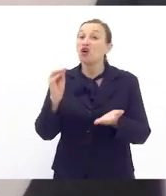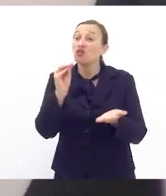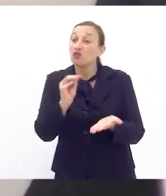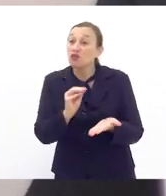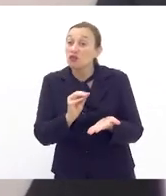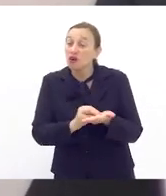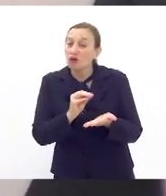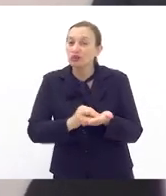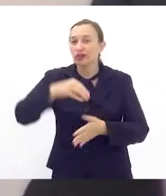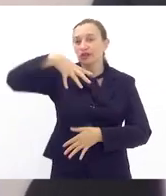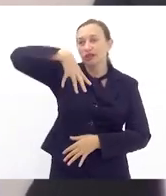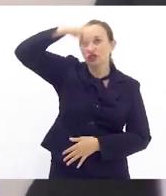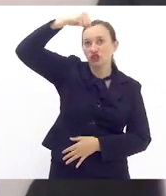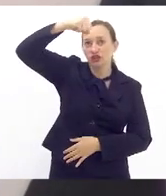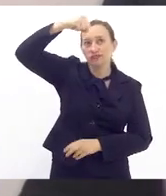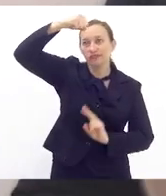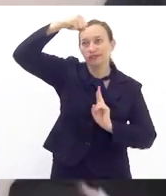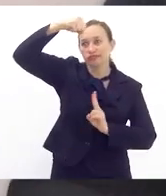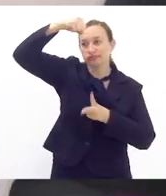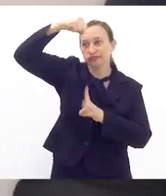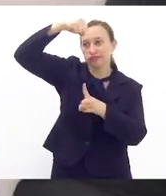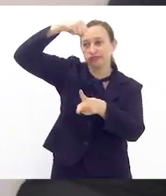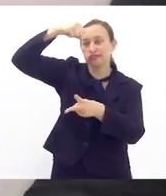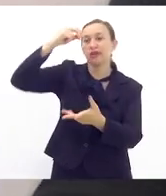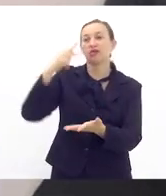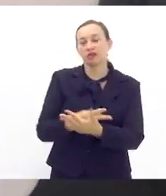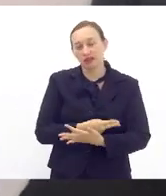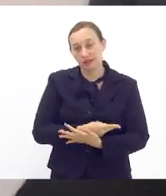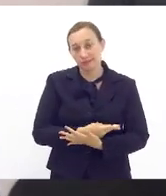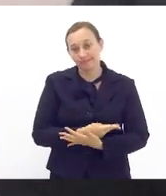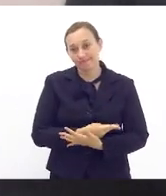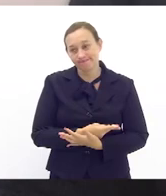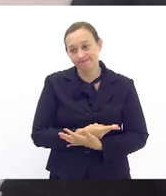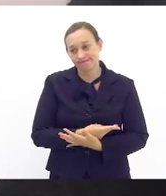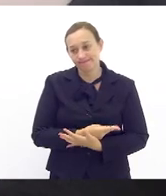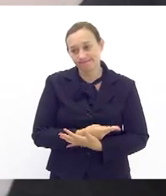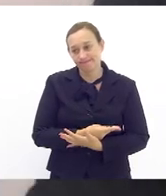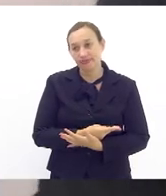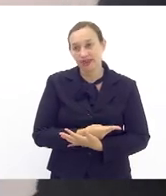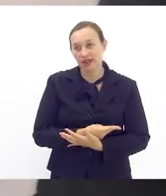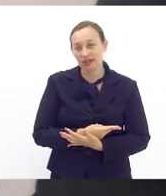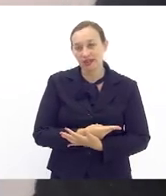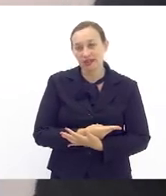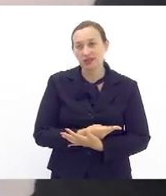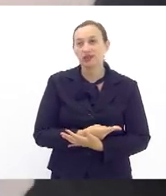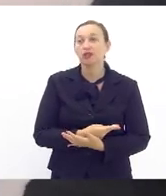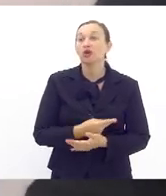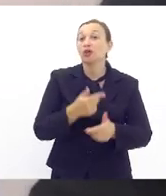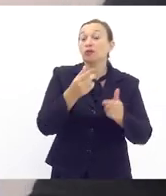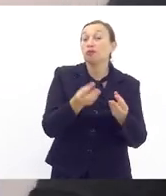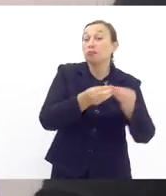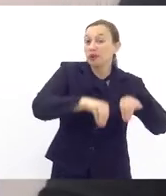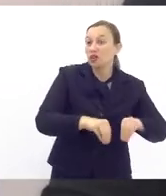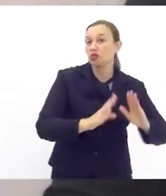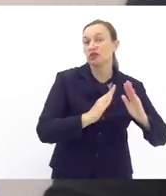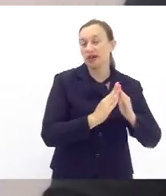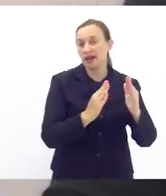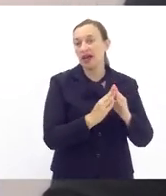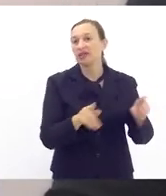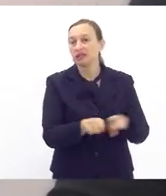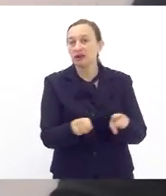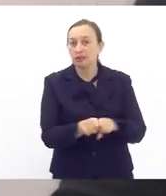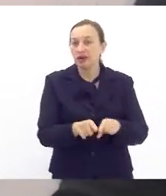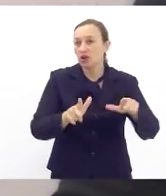constante de energia acontece isso no estado causando prejuízo às residências eu começo oscilação